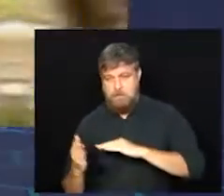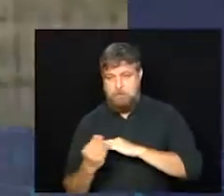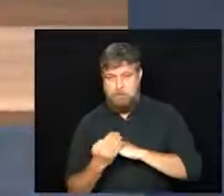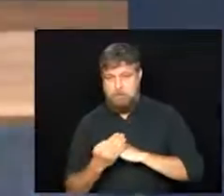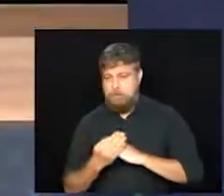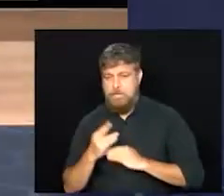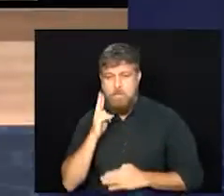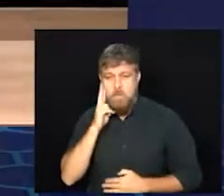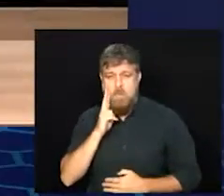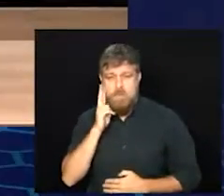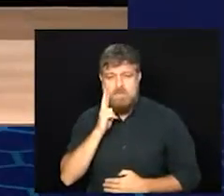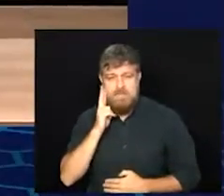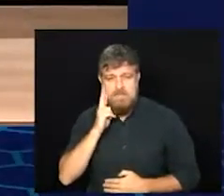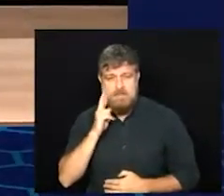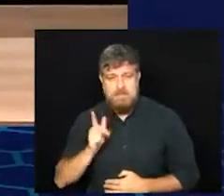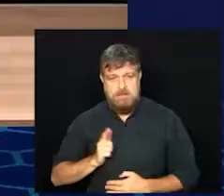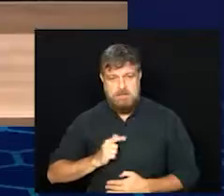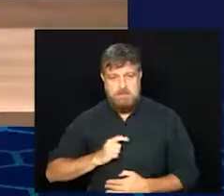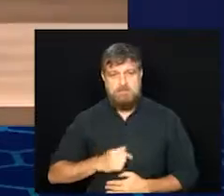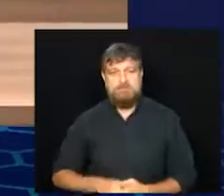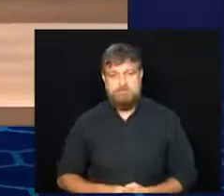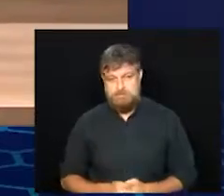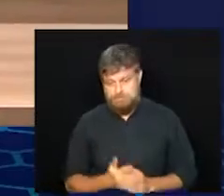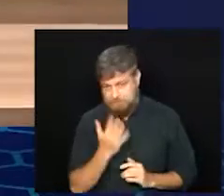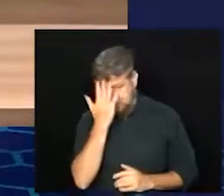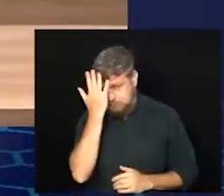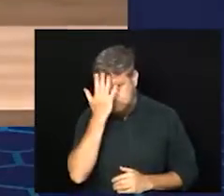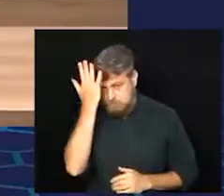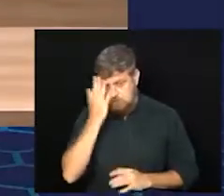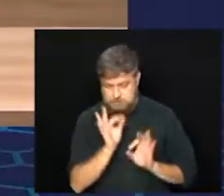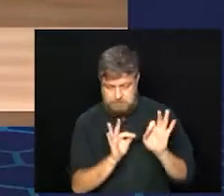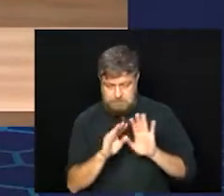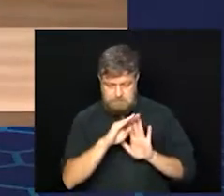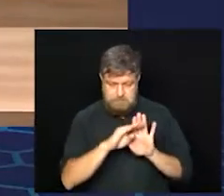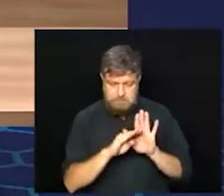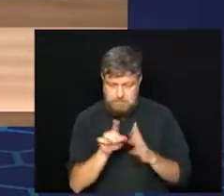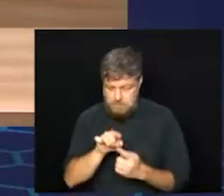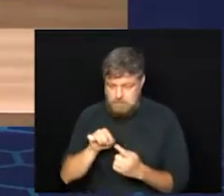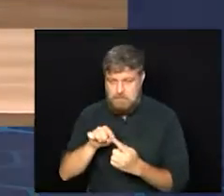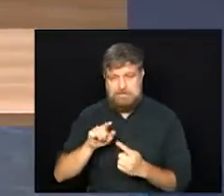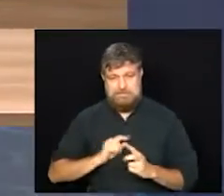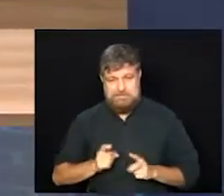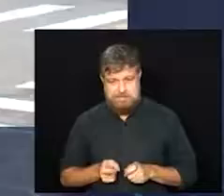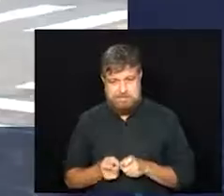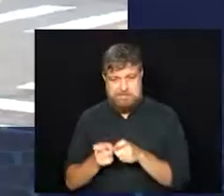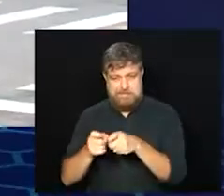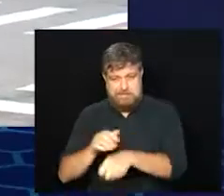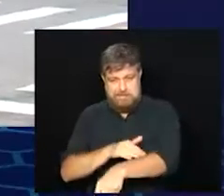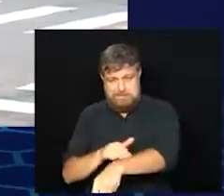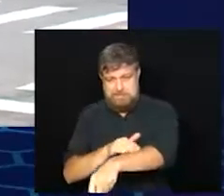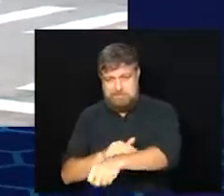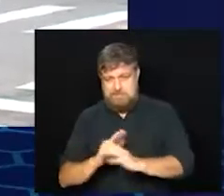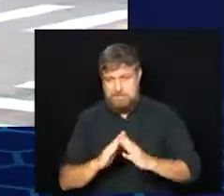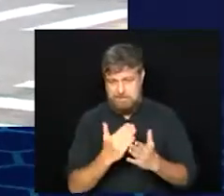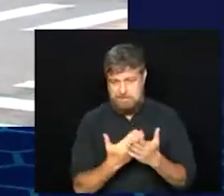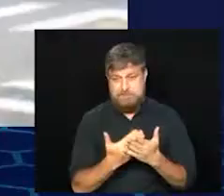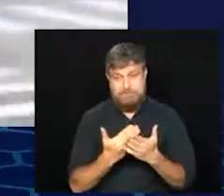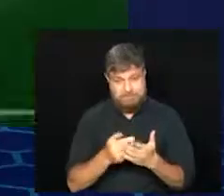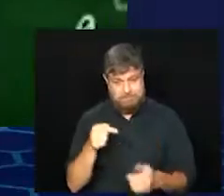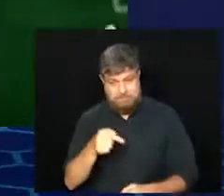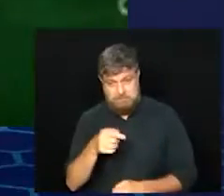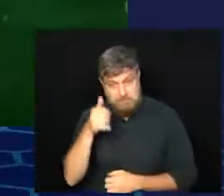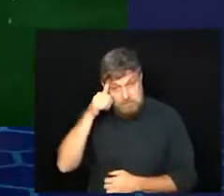Rosalina. Vereador Marcelo da Farmácia apresenta projeto para combater o câncer de pele nas escolas de